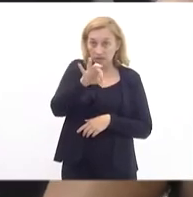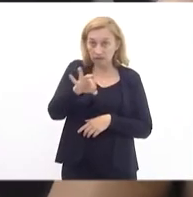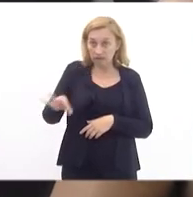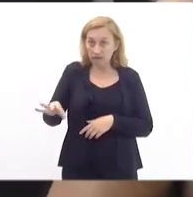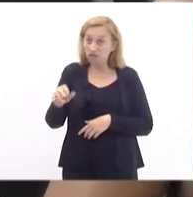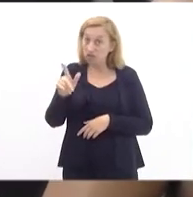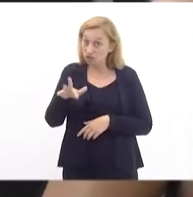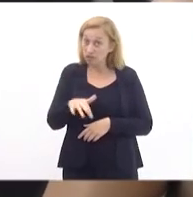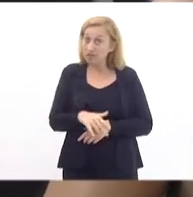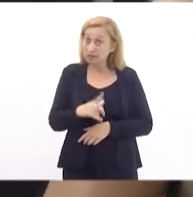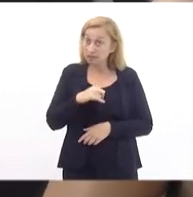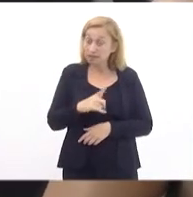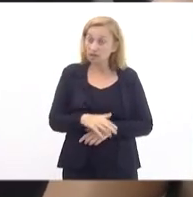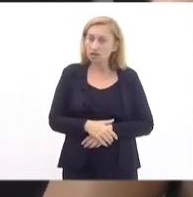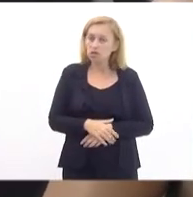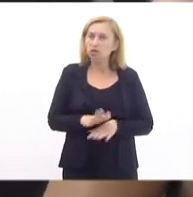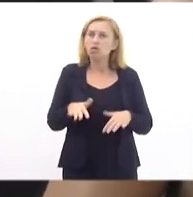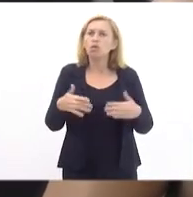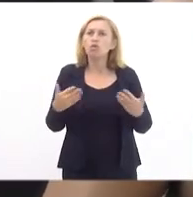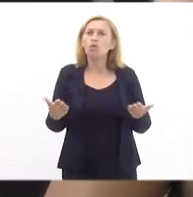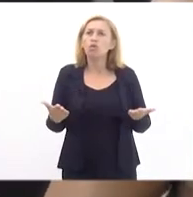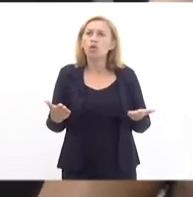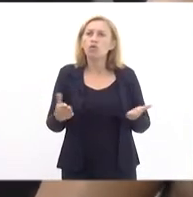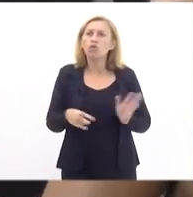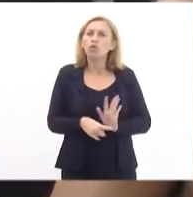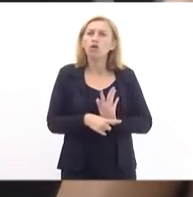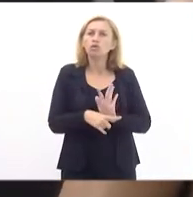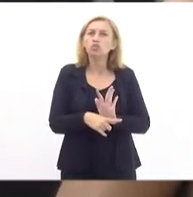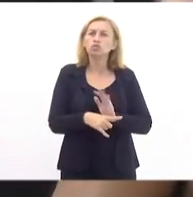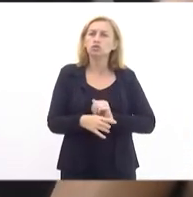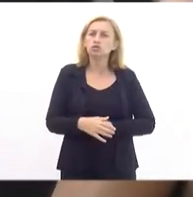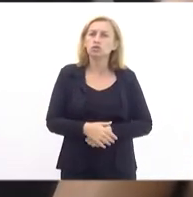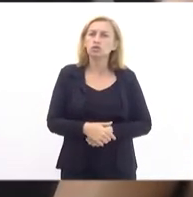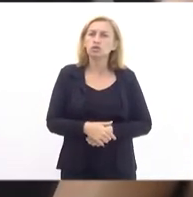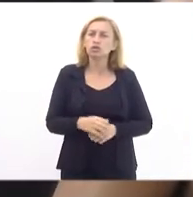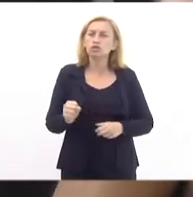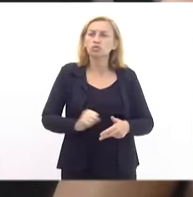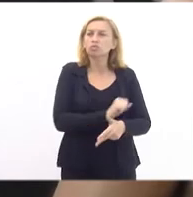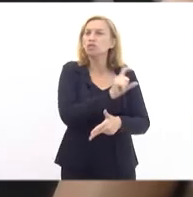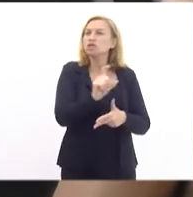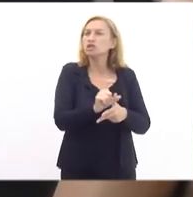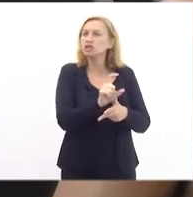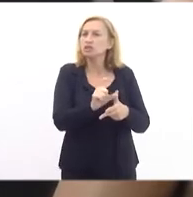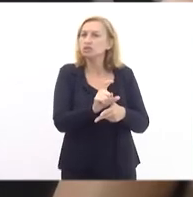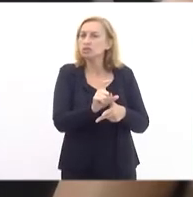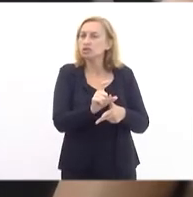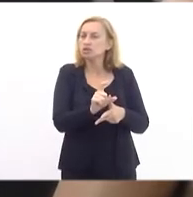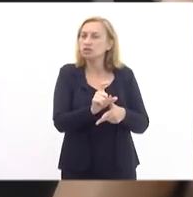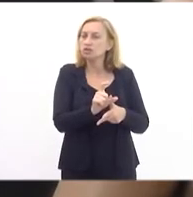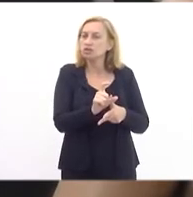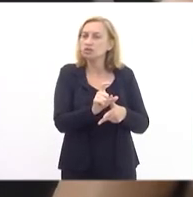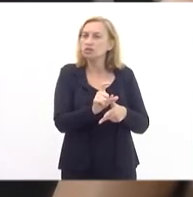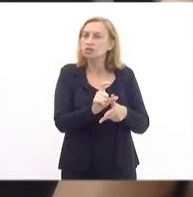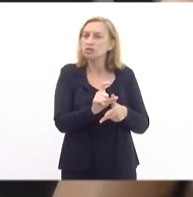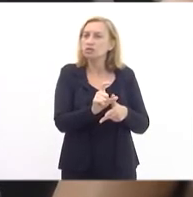diferença. Qual foi a compensação que o Poder Executivo